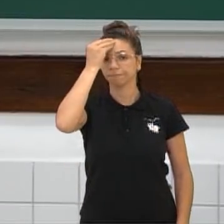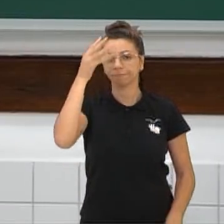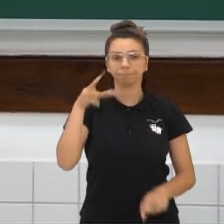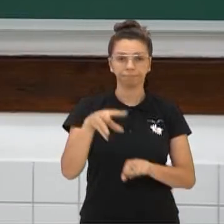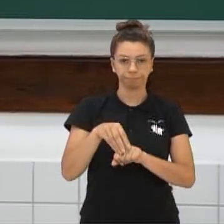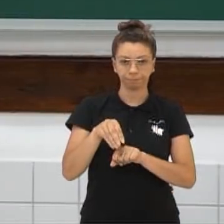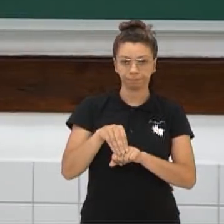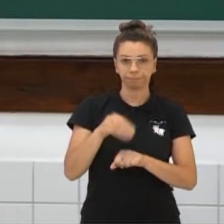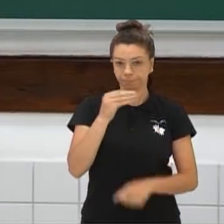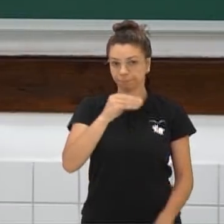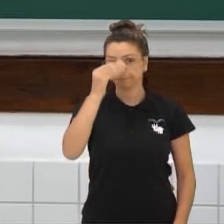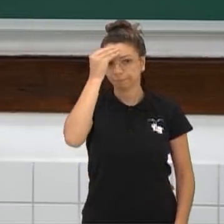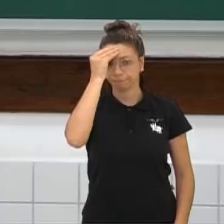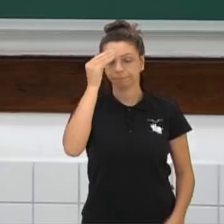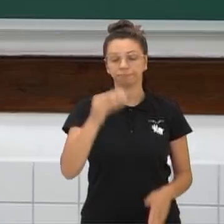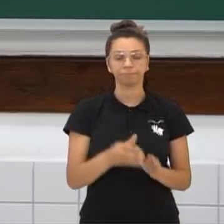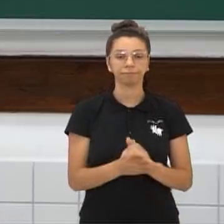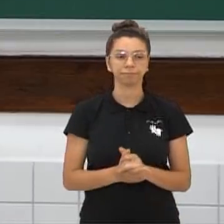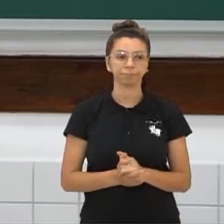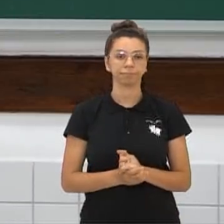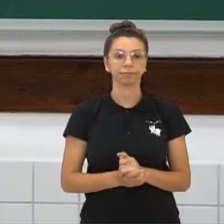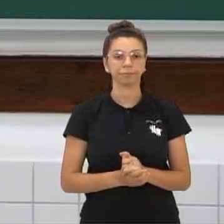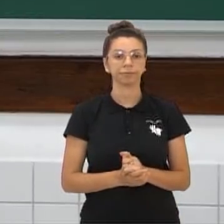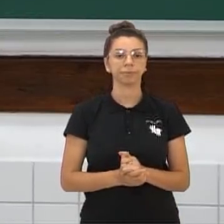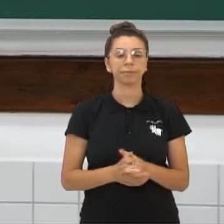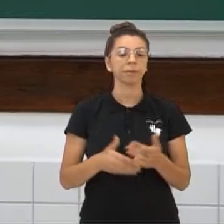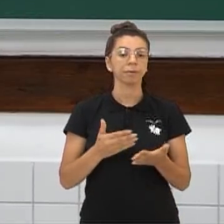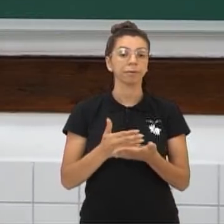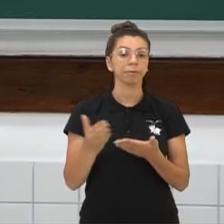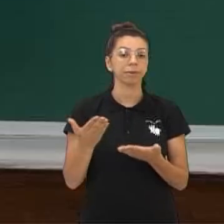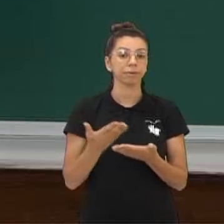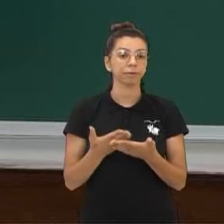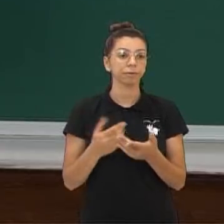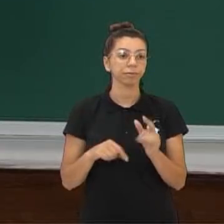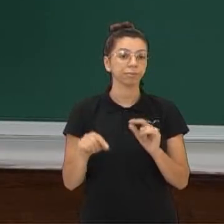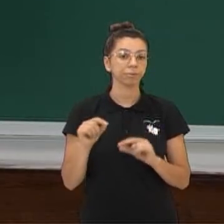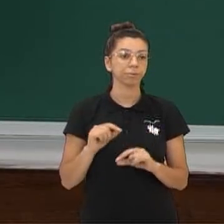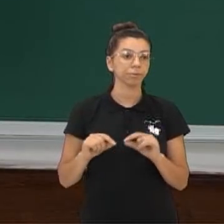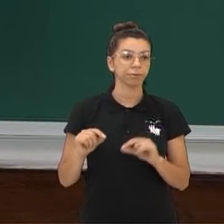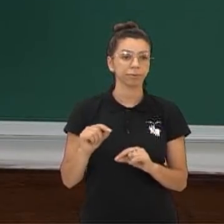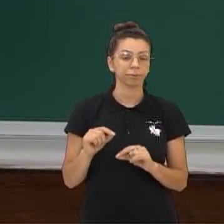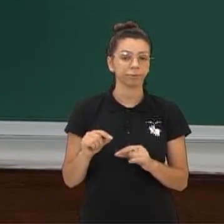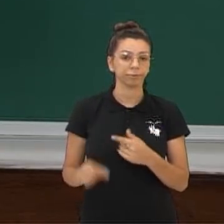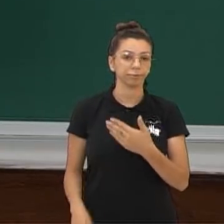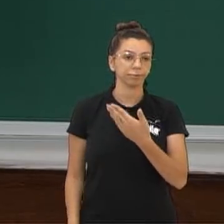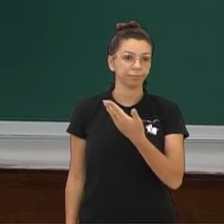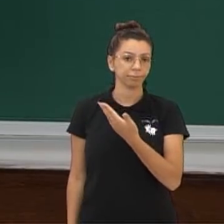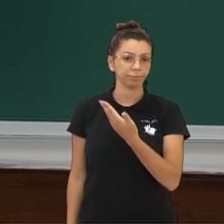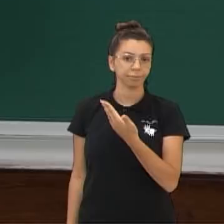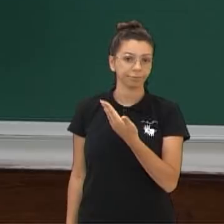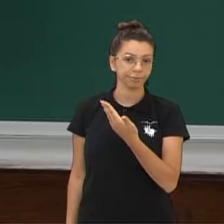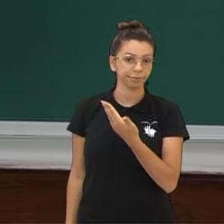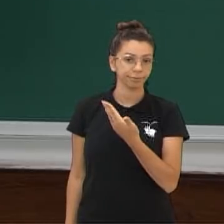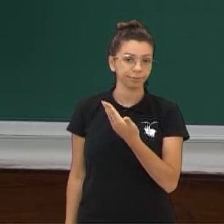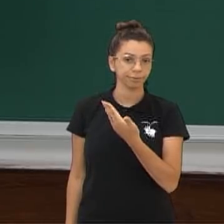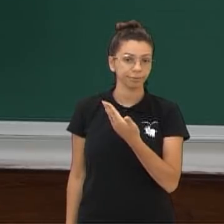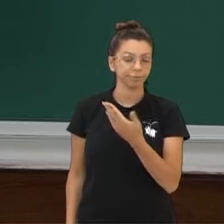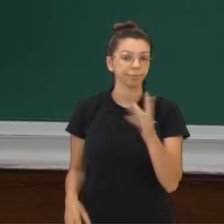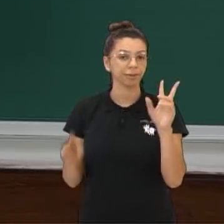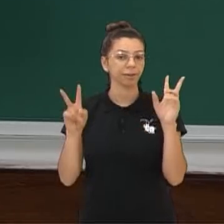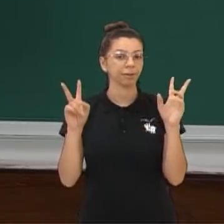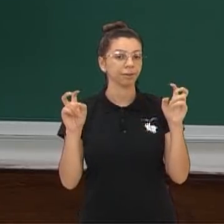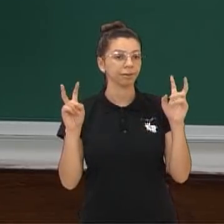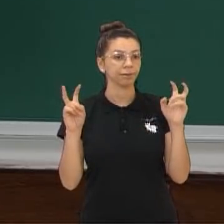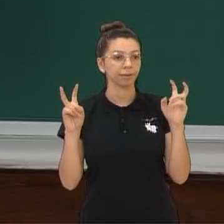dia. Vamos começar então? O que nós vamos estudar hoje, gente? Today we are going to study about